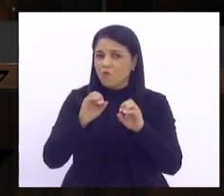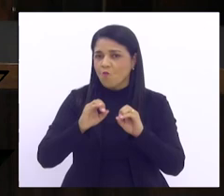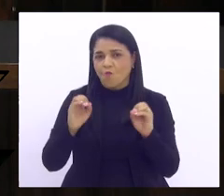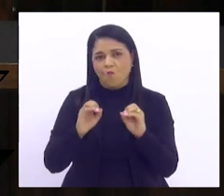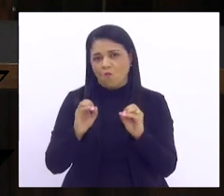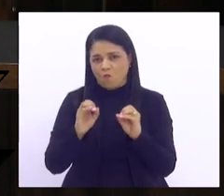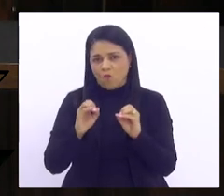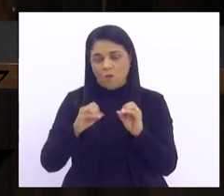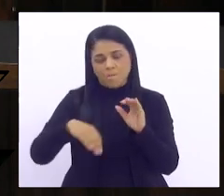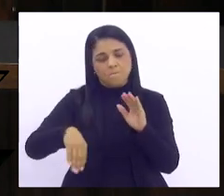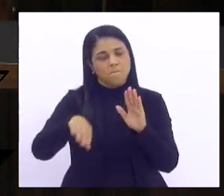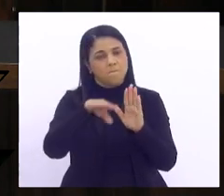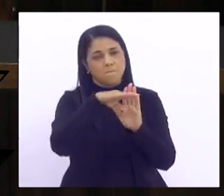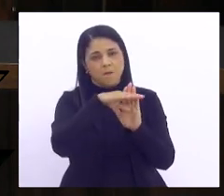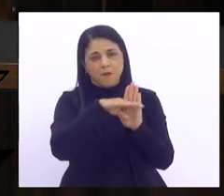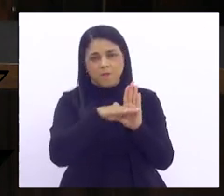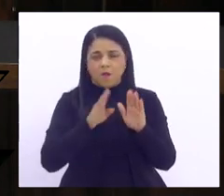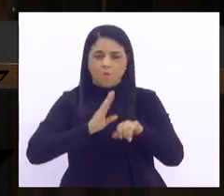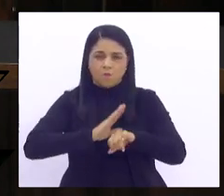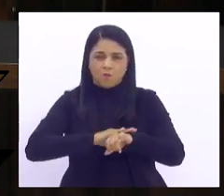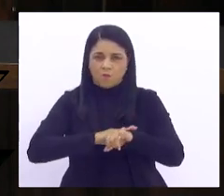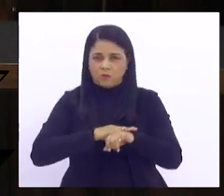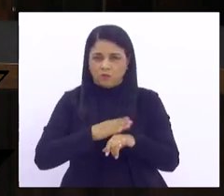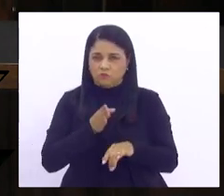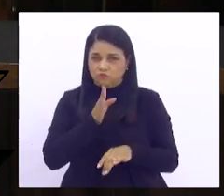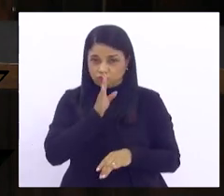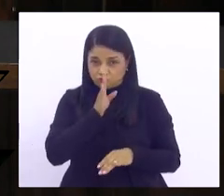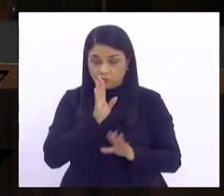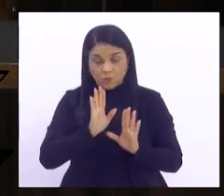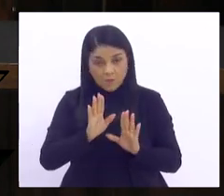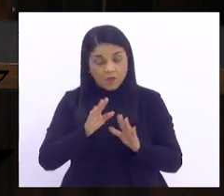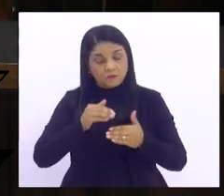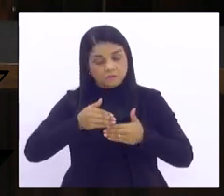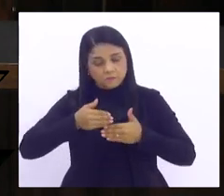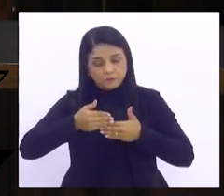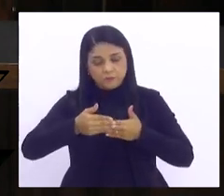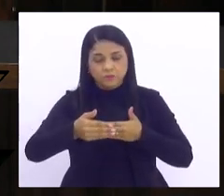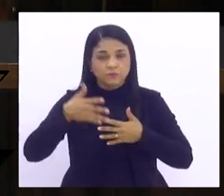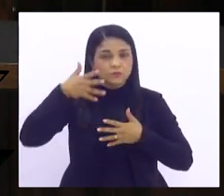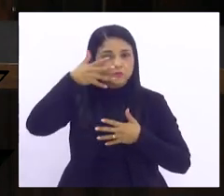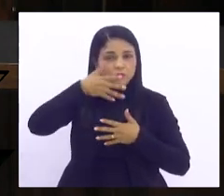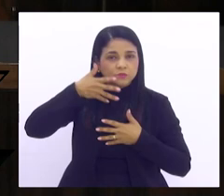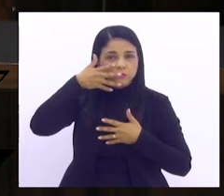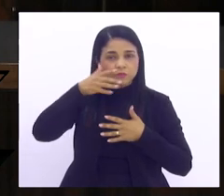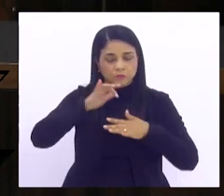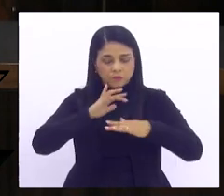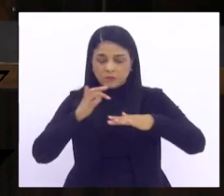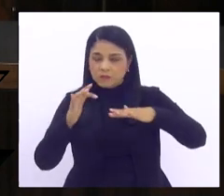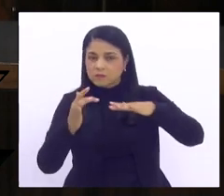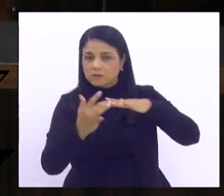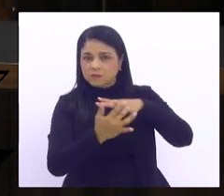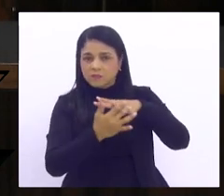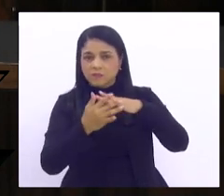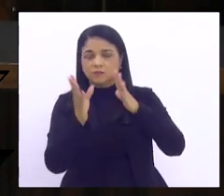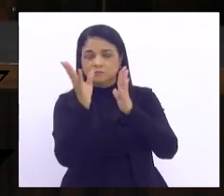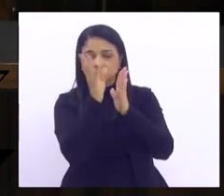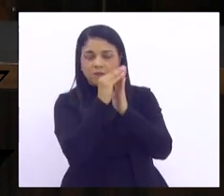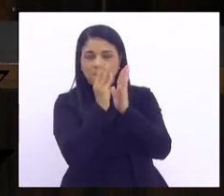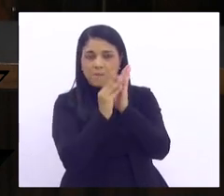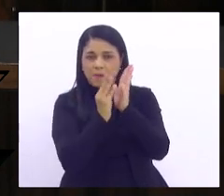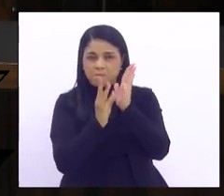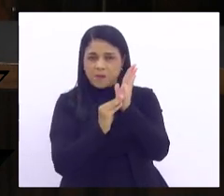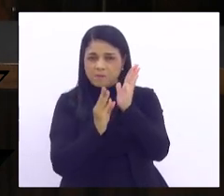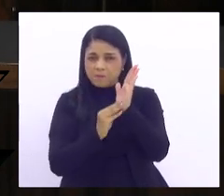essas proposições neste momento, mas farei isso colocando nas redes sociais para que todos os